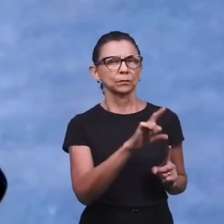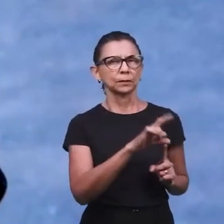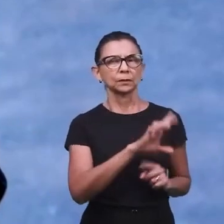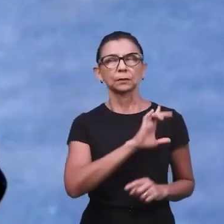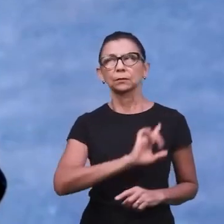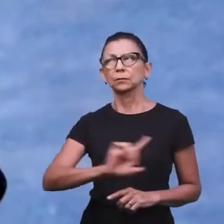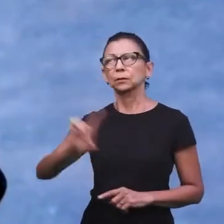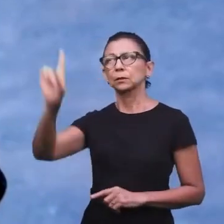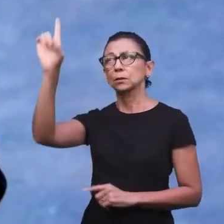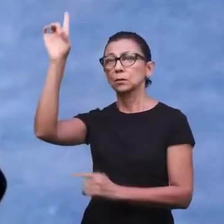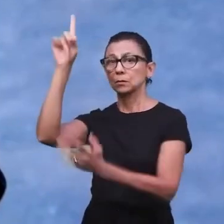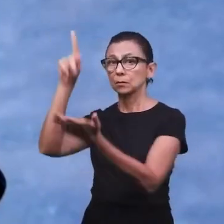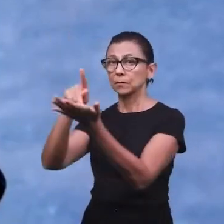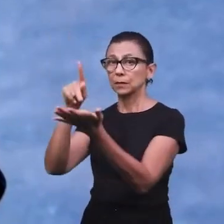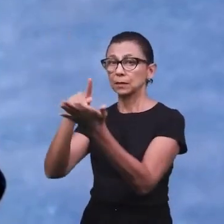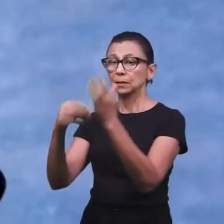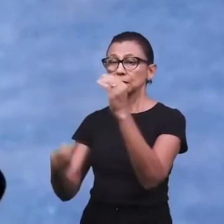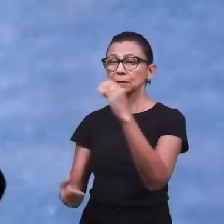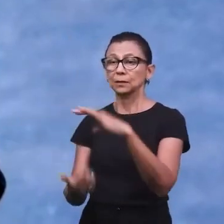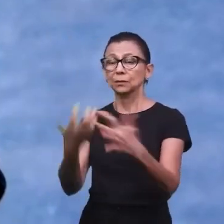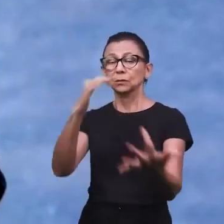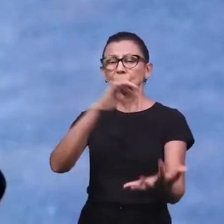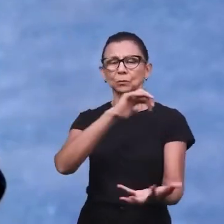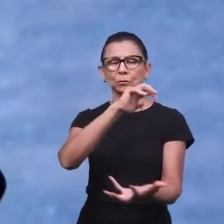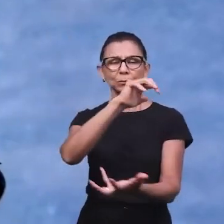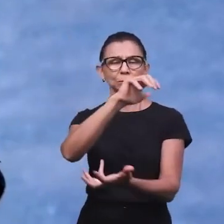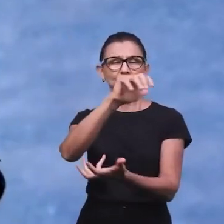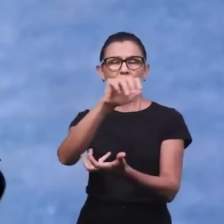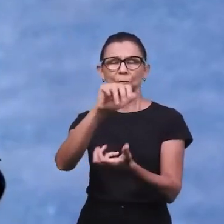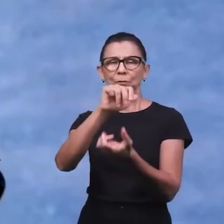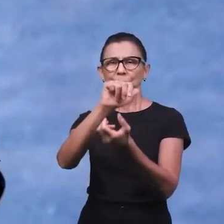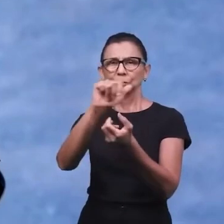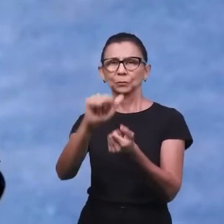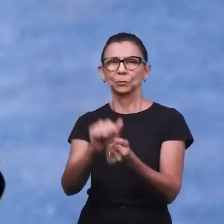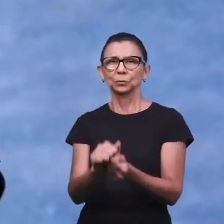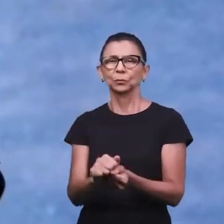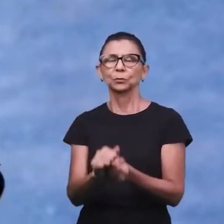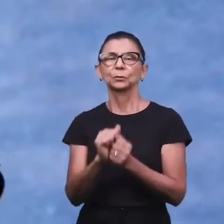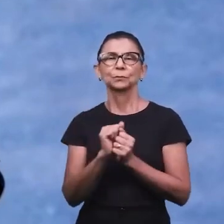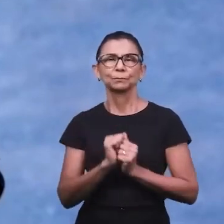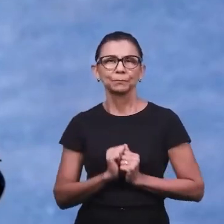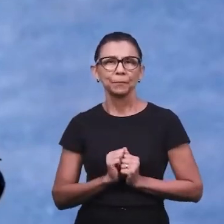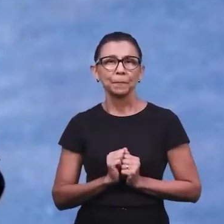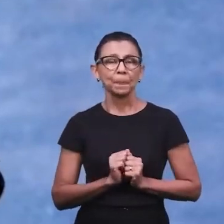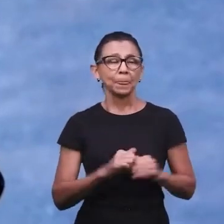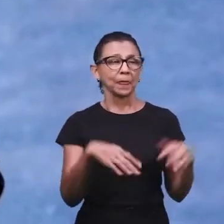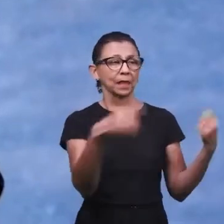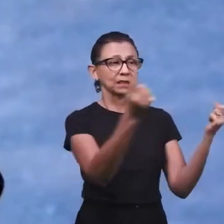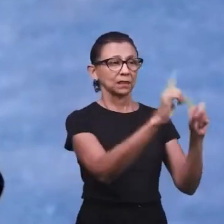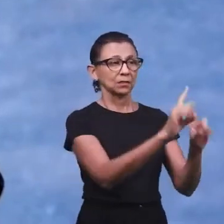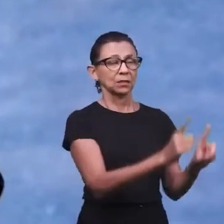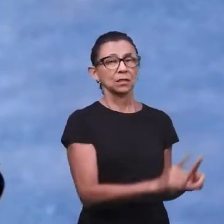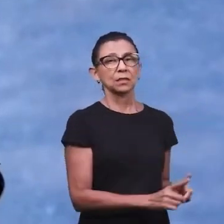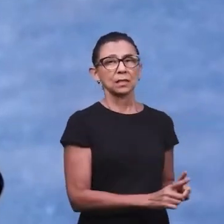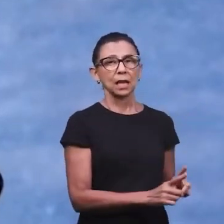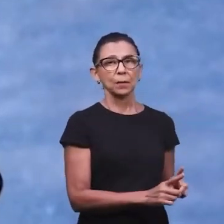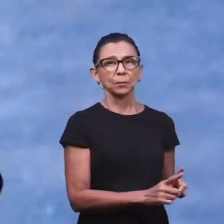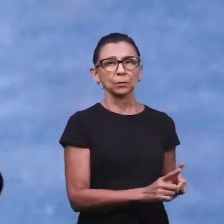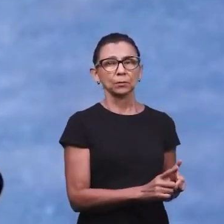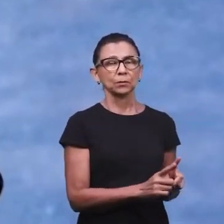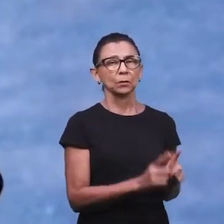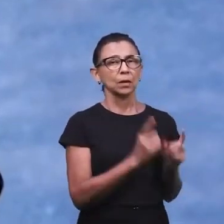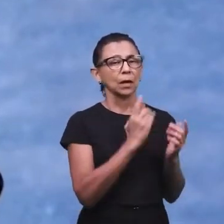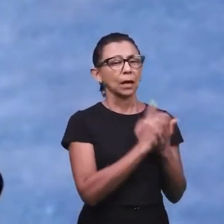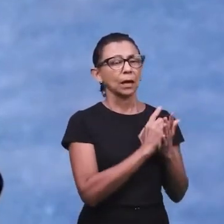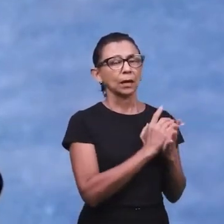verdadeiro o Deus que Criou todas as coisas sobre aquele que é o deus desse século porque o deus desse século é passageiro mas o